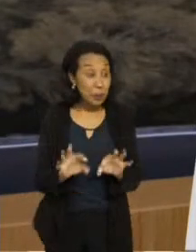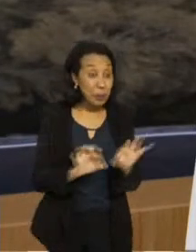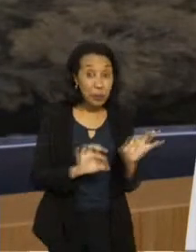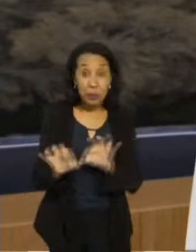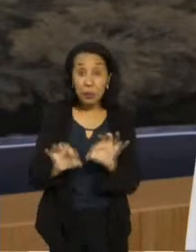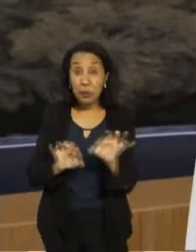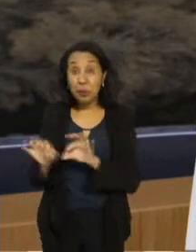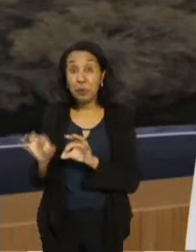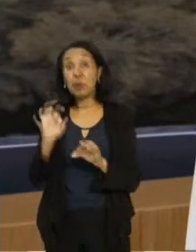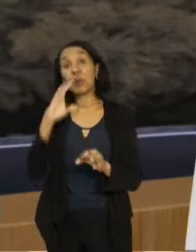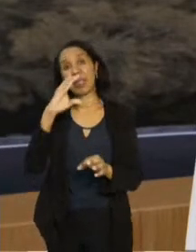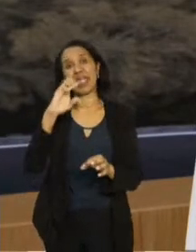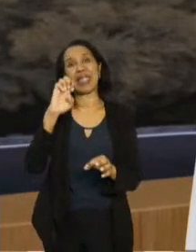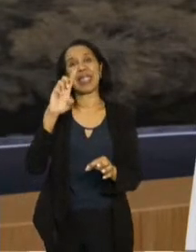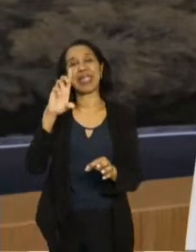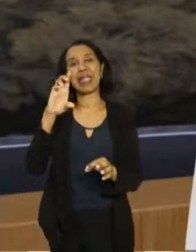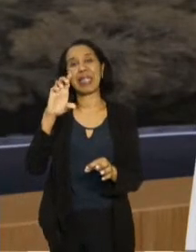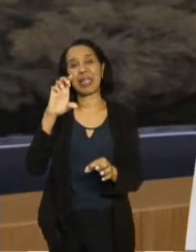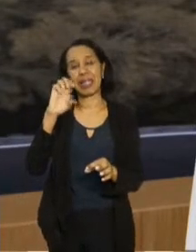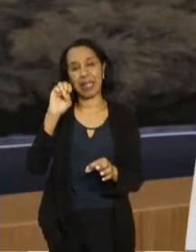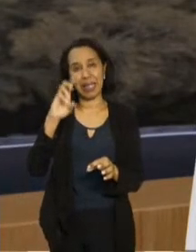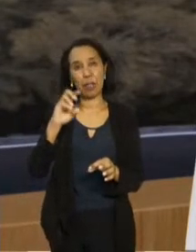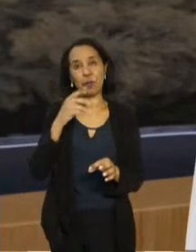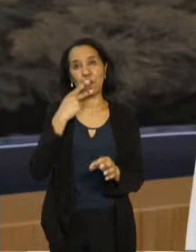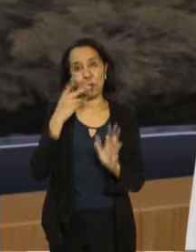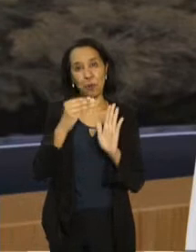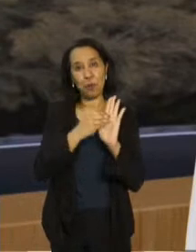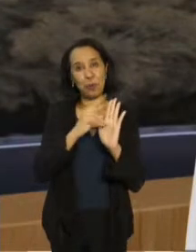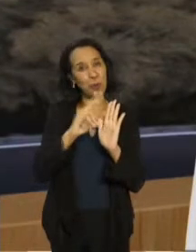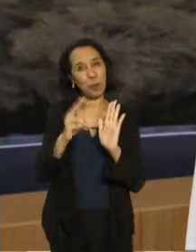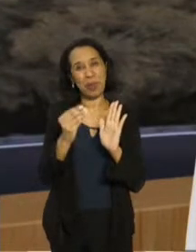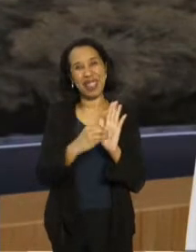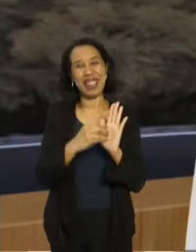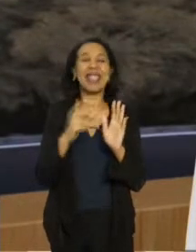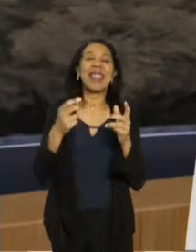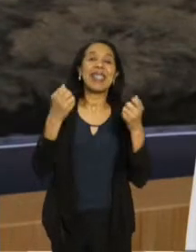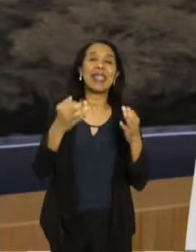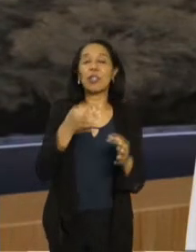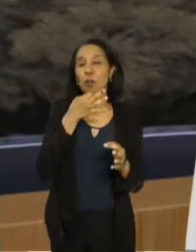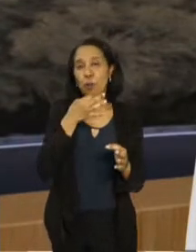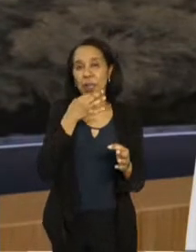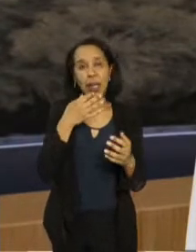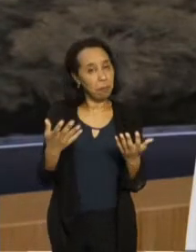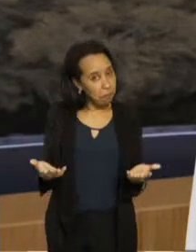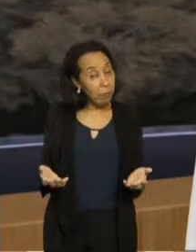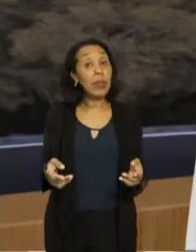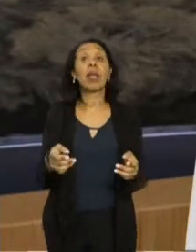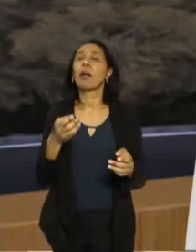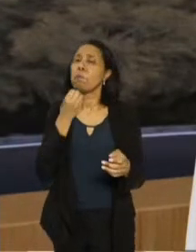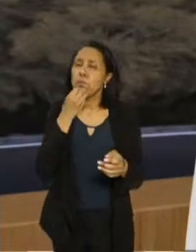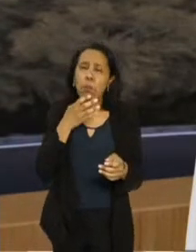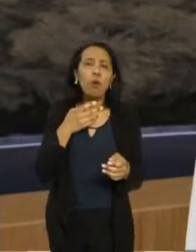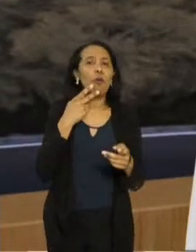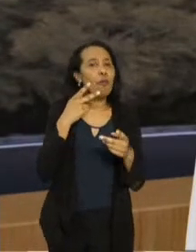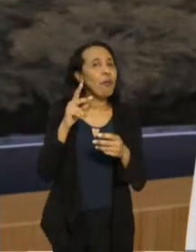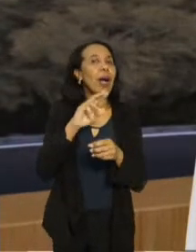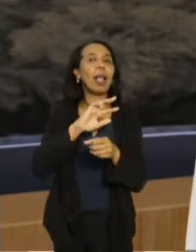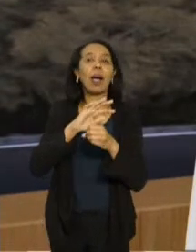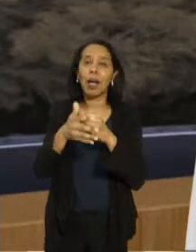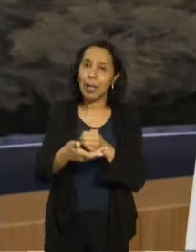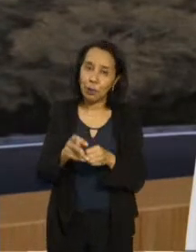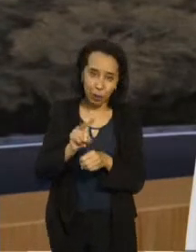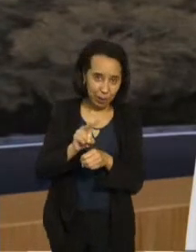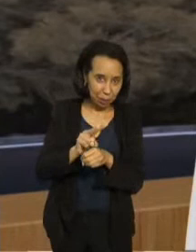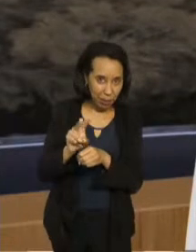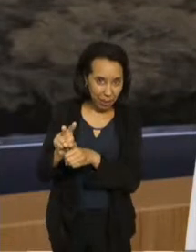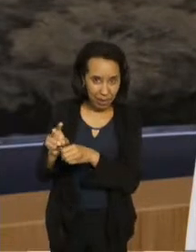não colocou o sobrenome dele aqui, mas Celso está lida o seu comentário. Sempre bom falar de sustentabilidade, obrigado pela oportunidade,